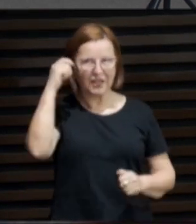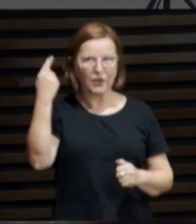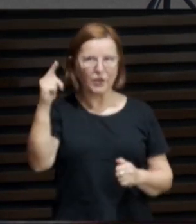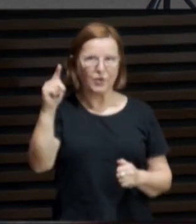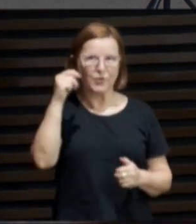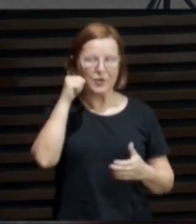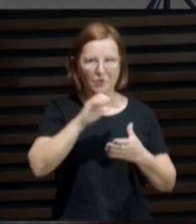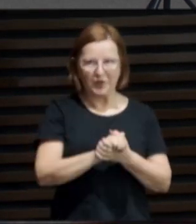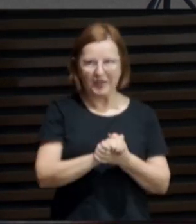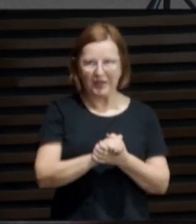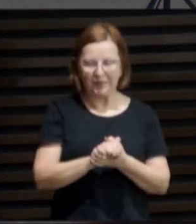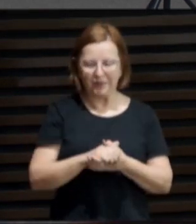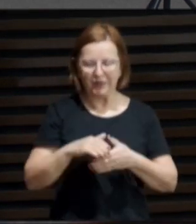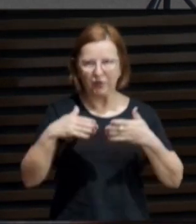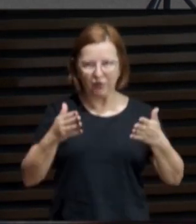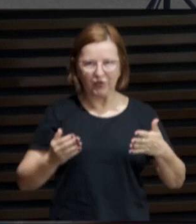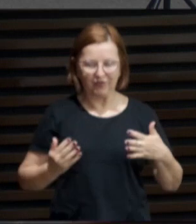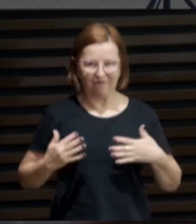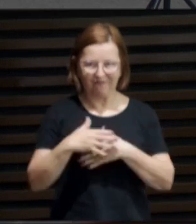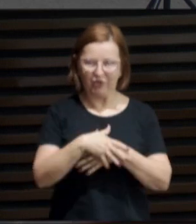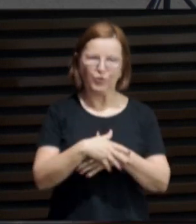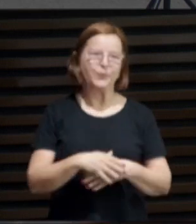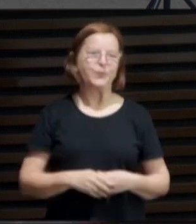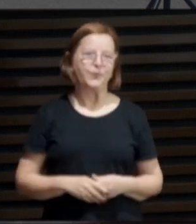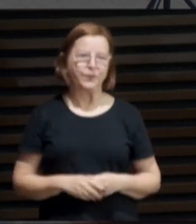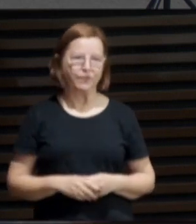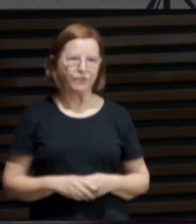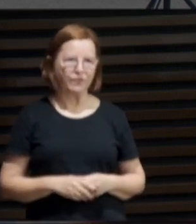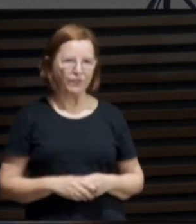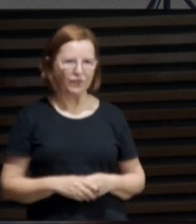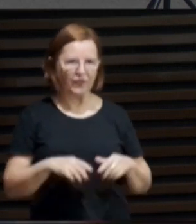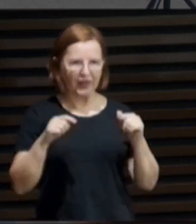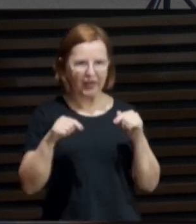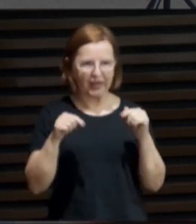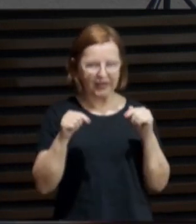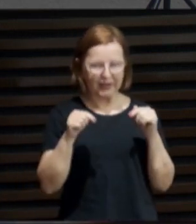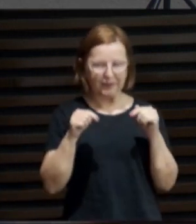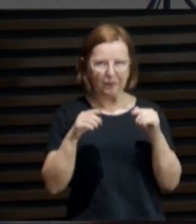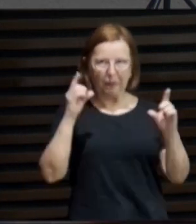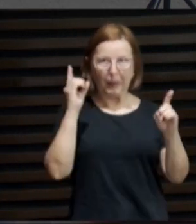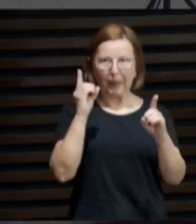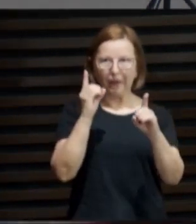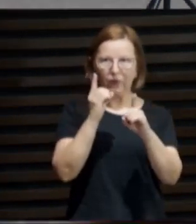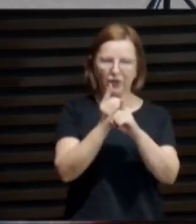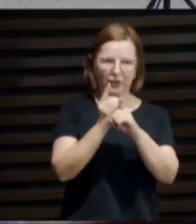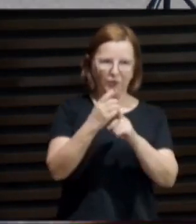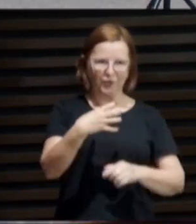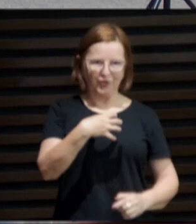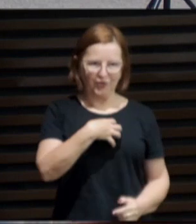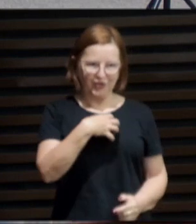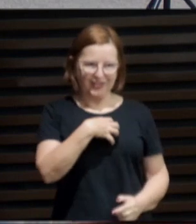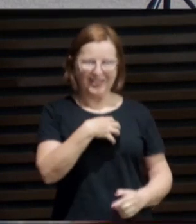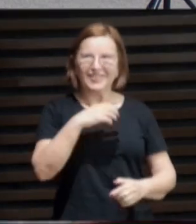e os vestiu. Aqui nós encontramos já o meio